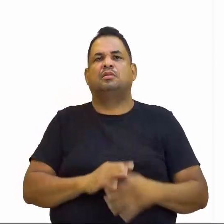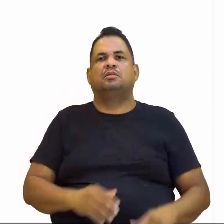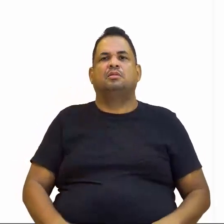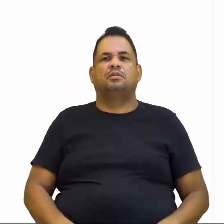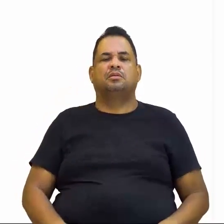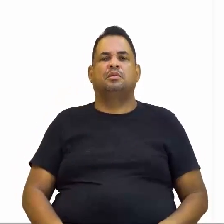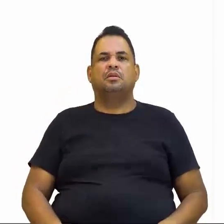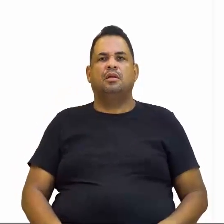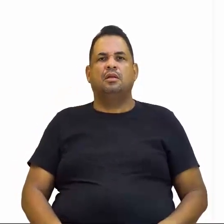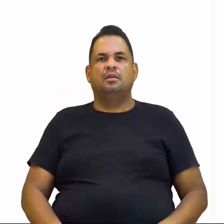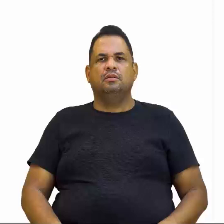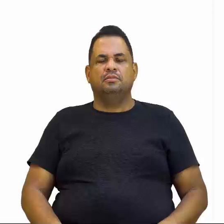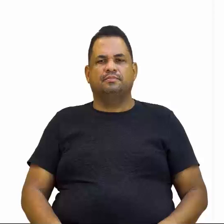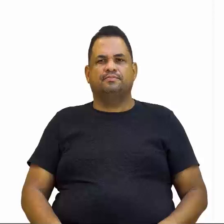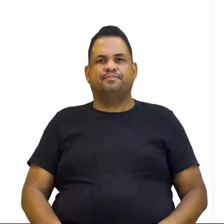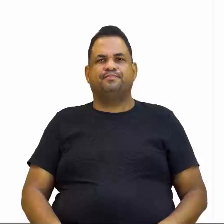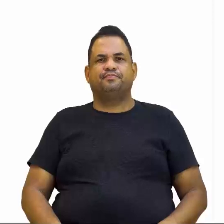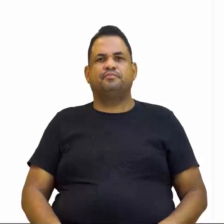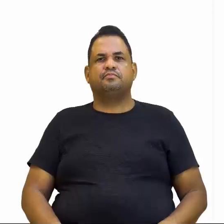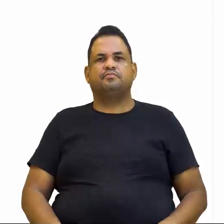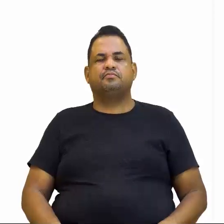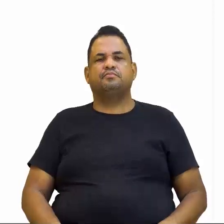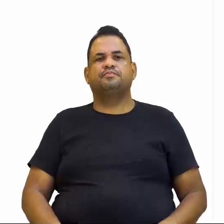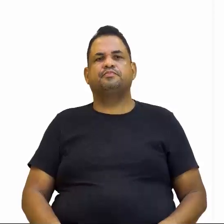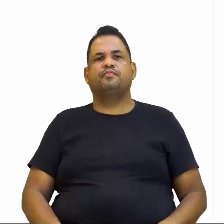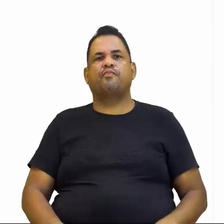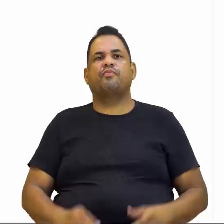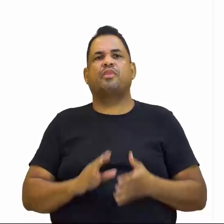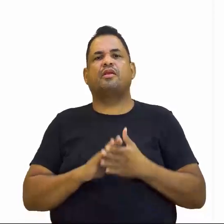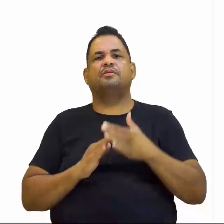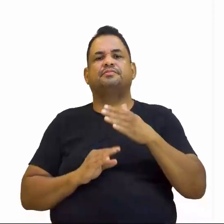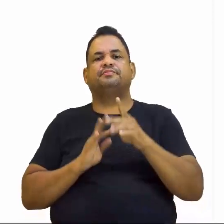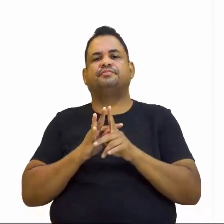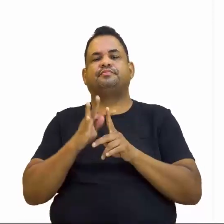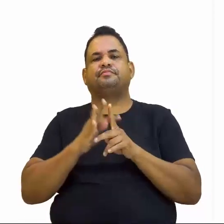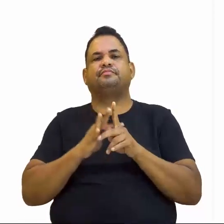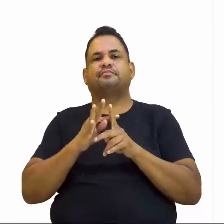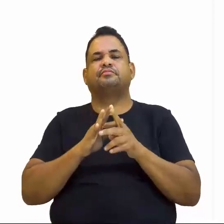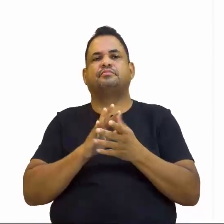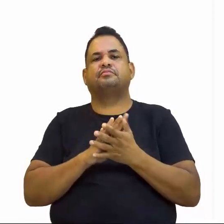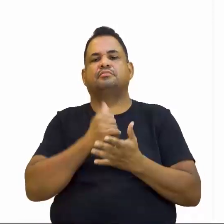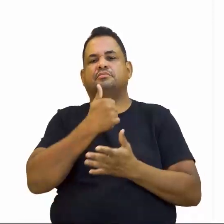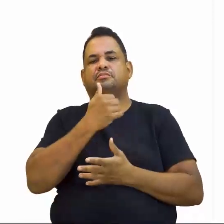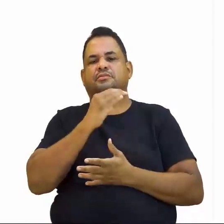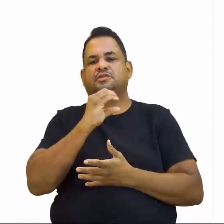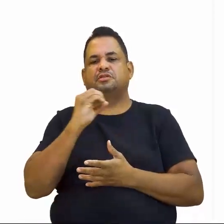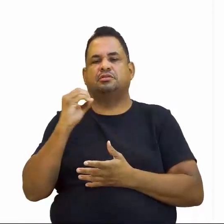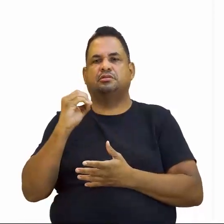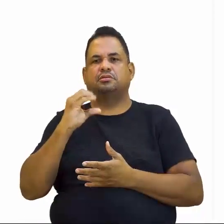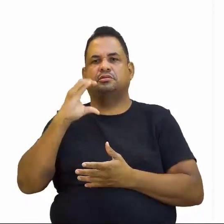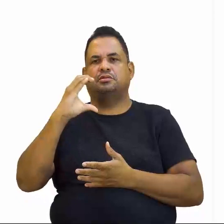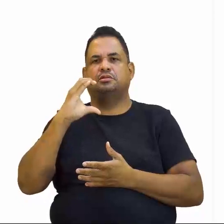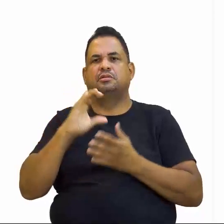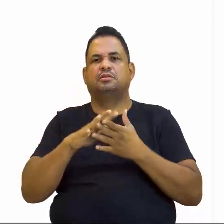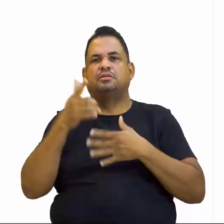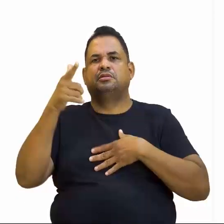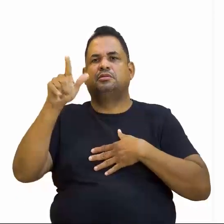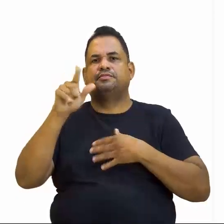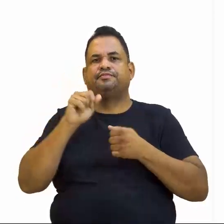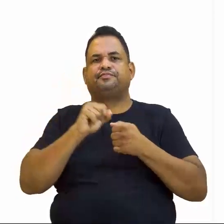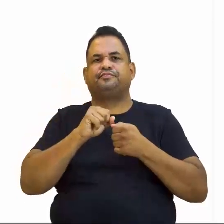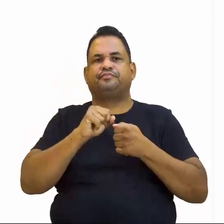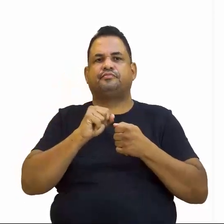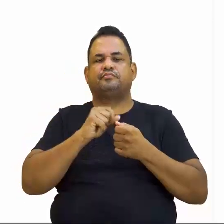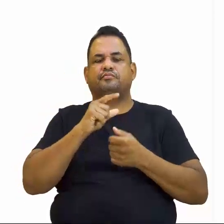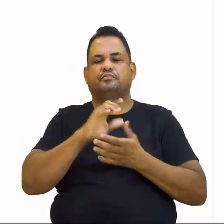elevado. Então, o ponto de ebulição da água, por exemplo, é 100 graus Celsius, né? Eu consigo fazer com que